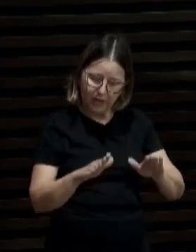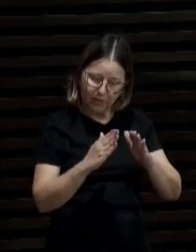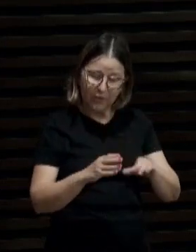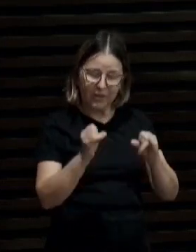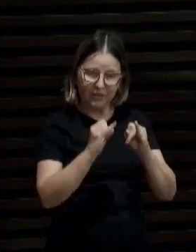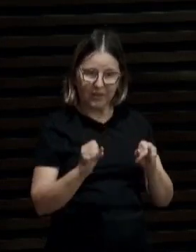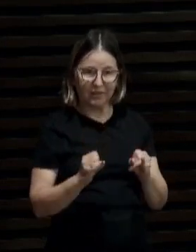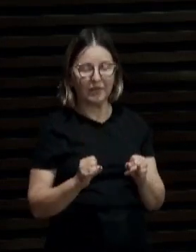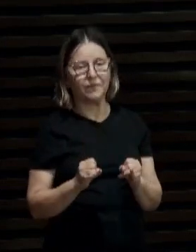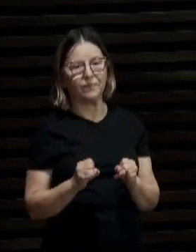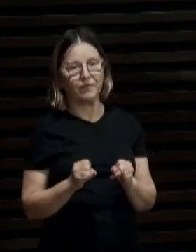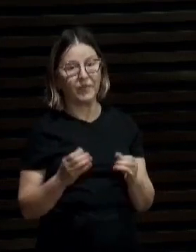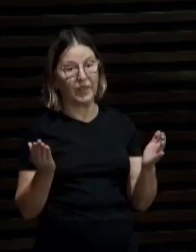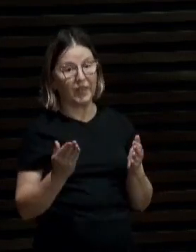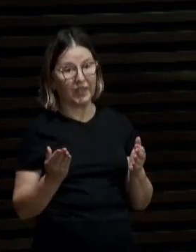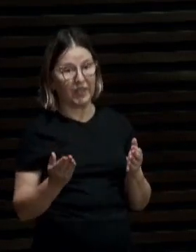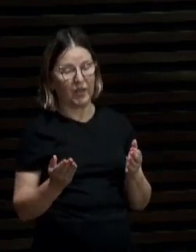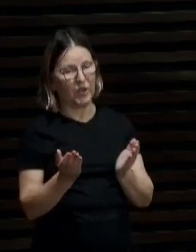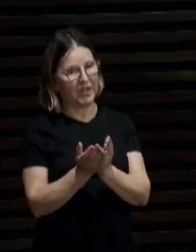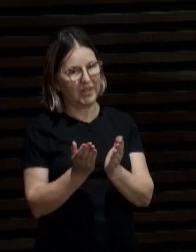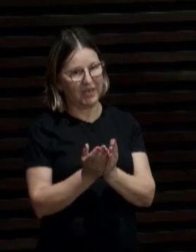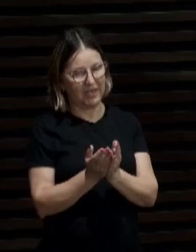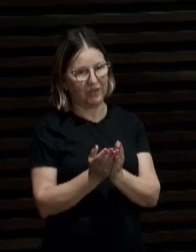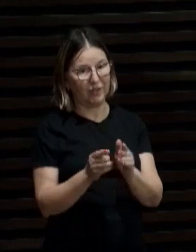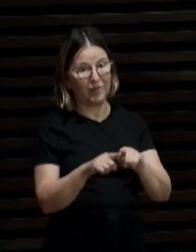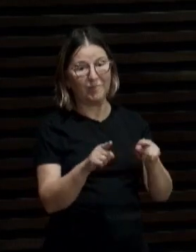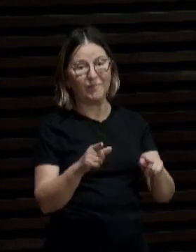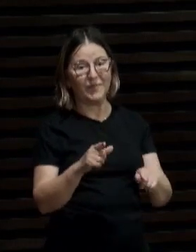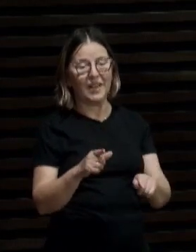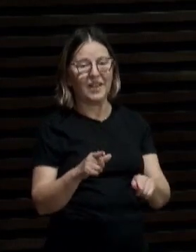agora estavam no seio da igreja, mas ainda com práticas misturadas.